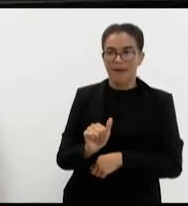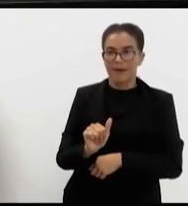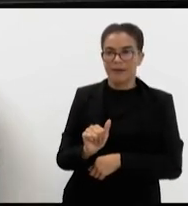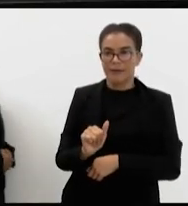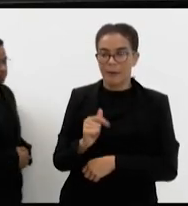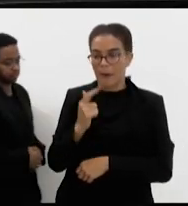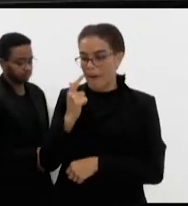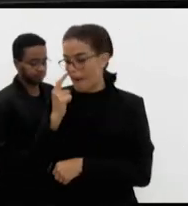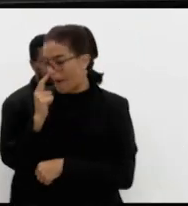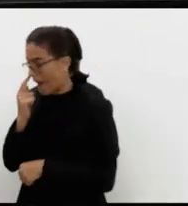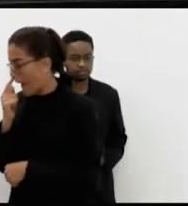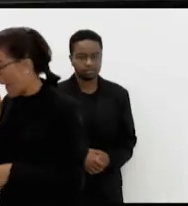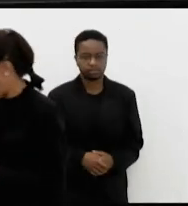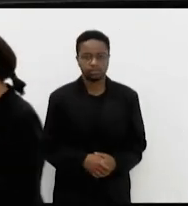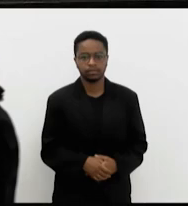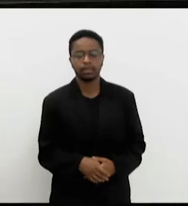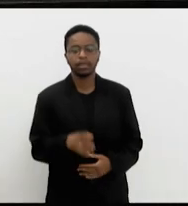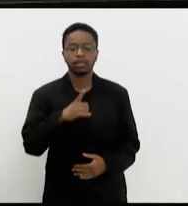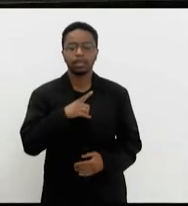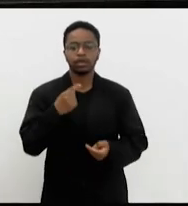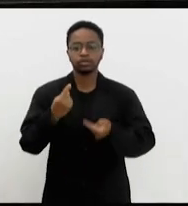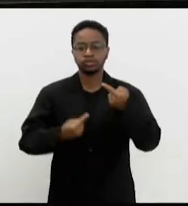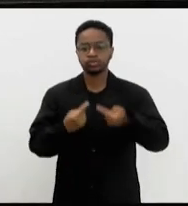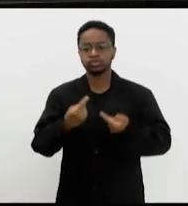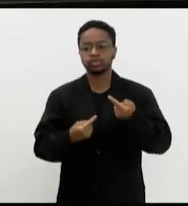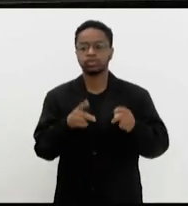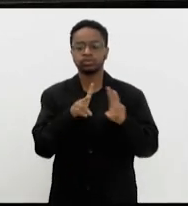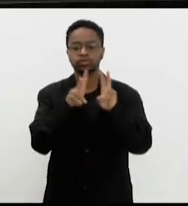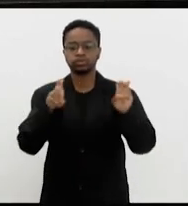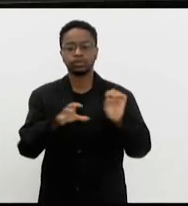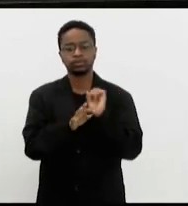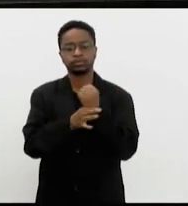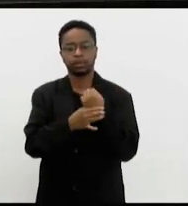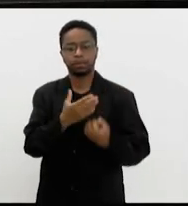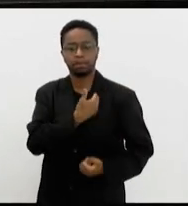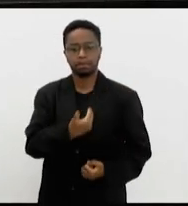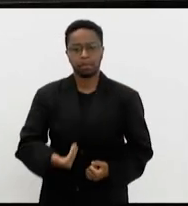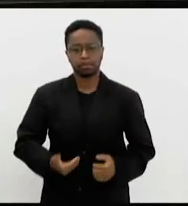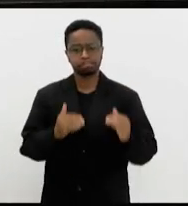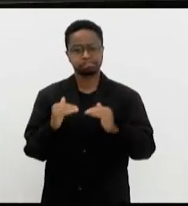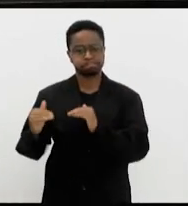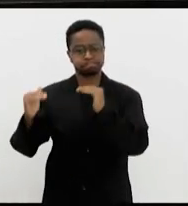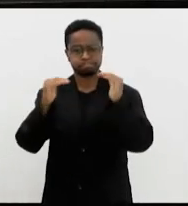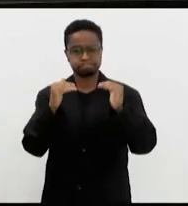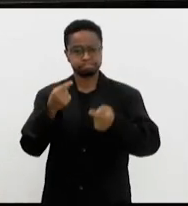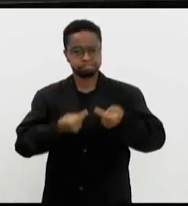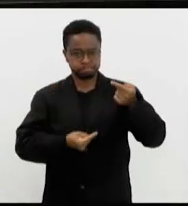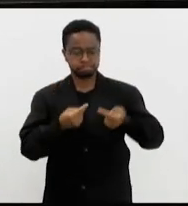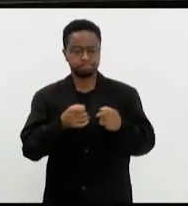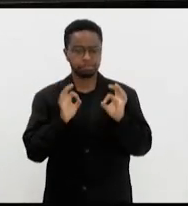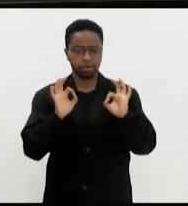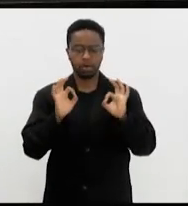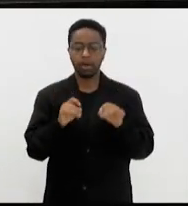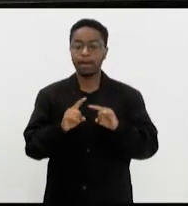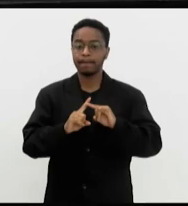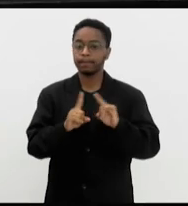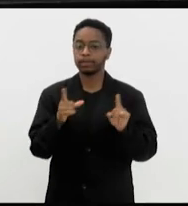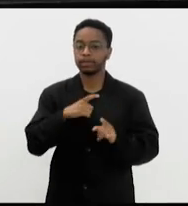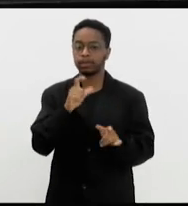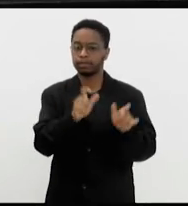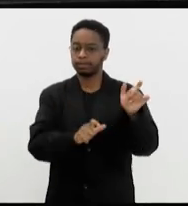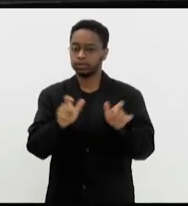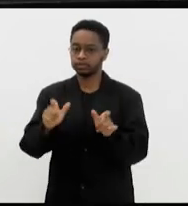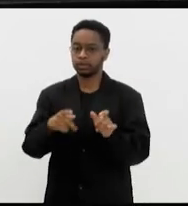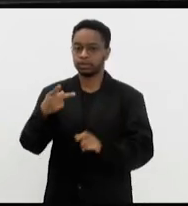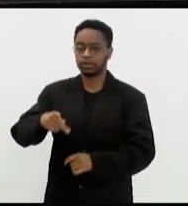onde era um debate sobre segurança públ nível que foi o debate ali tinham pessoas da